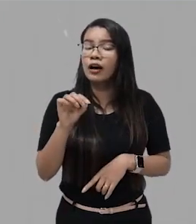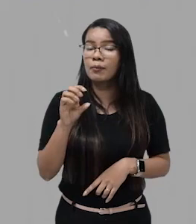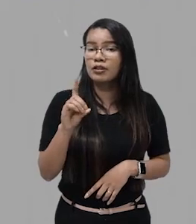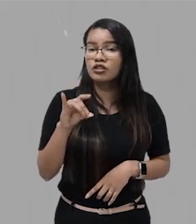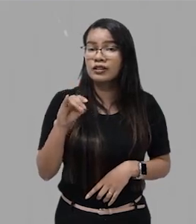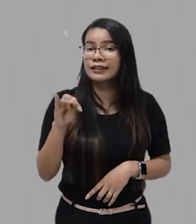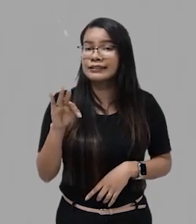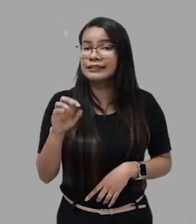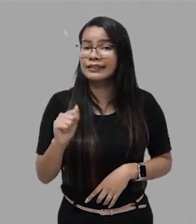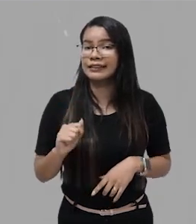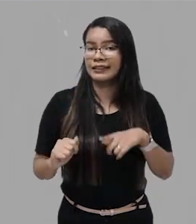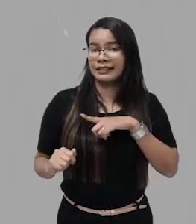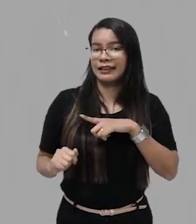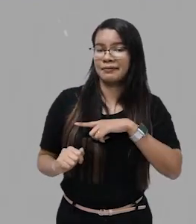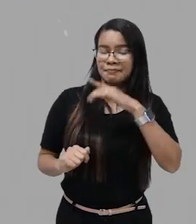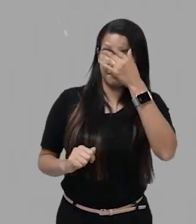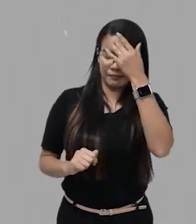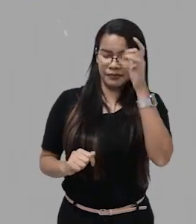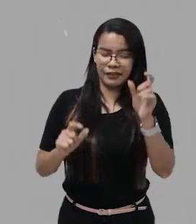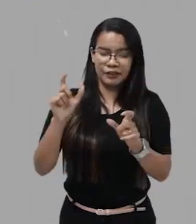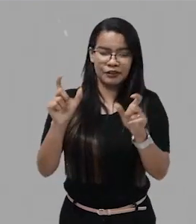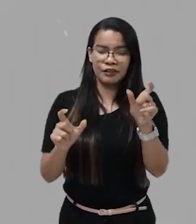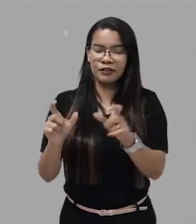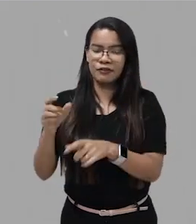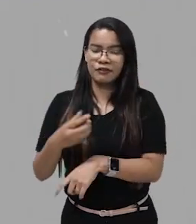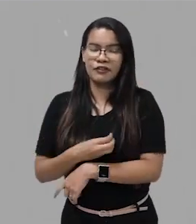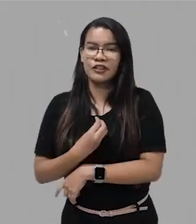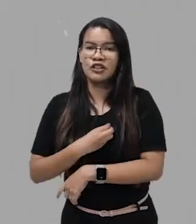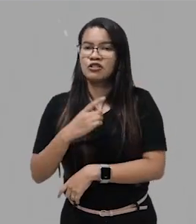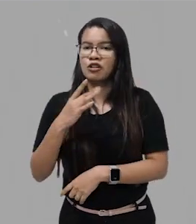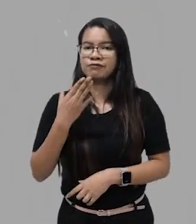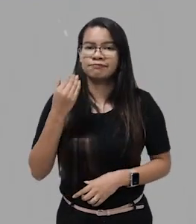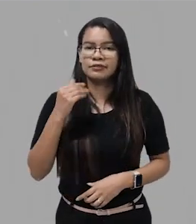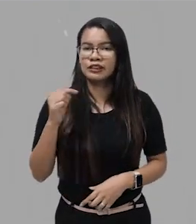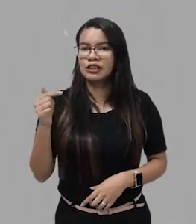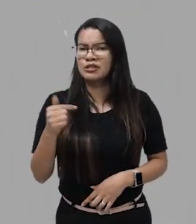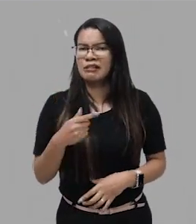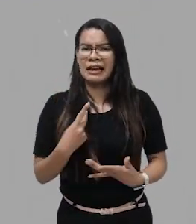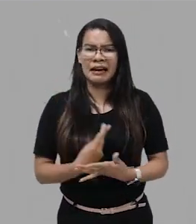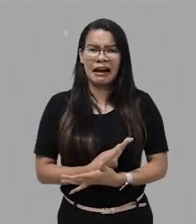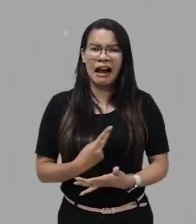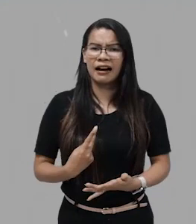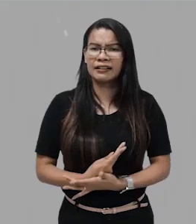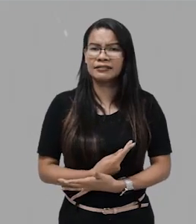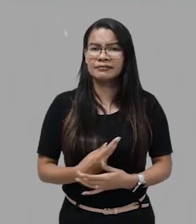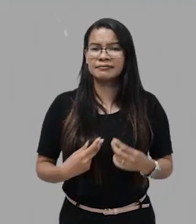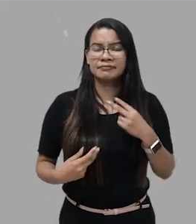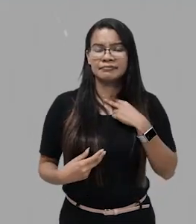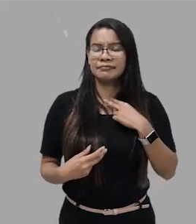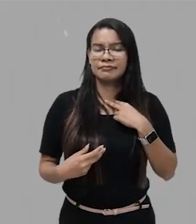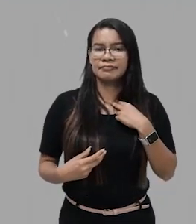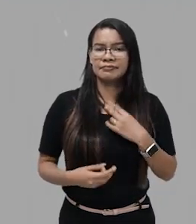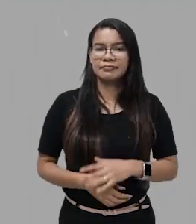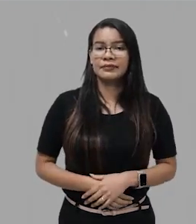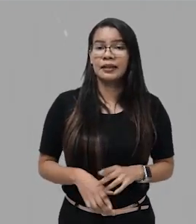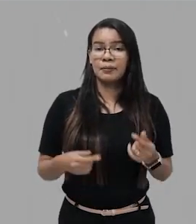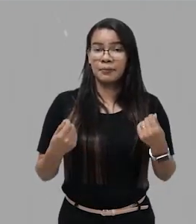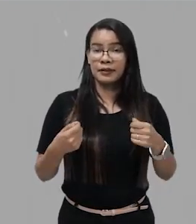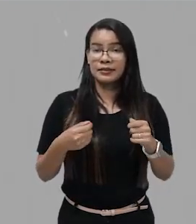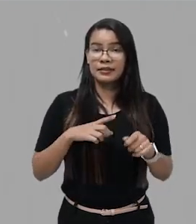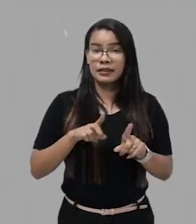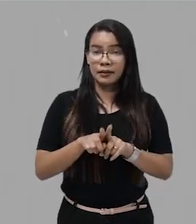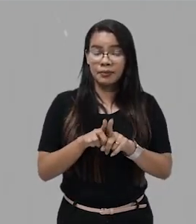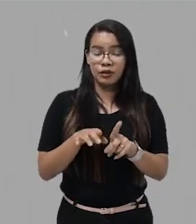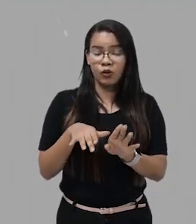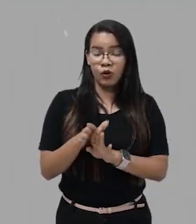indivíduos que vivem de shake às vezes. Ah, isso aqui é meu shake, isso aqui é meu almoço, isso está totalmente errado. E precisa de orientação